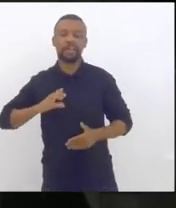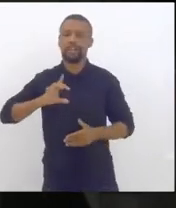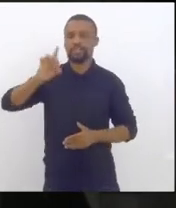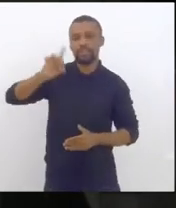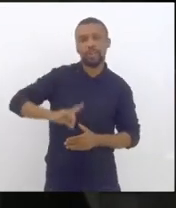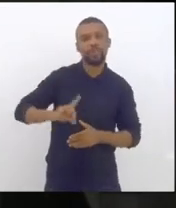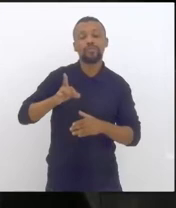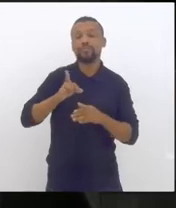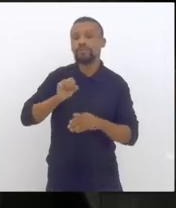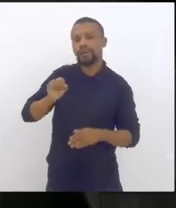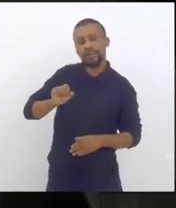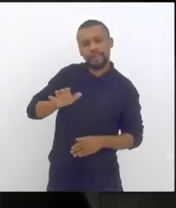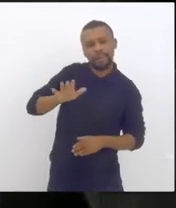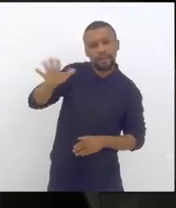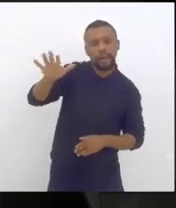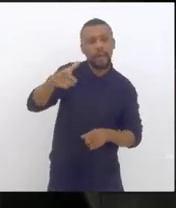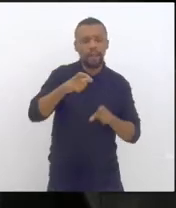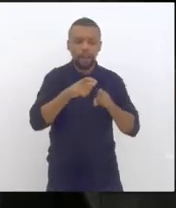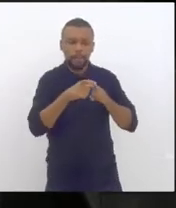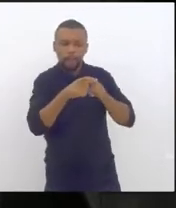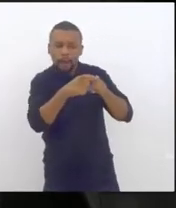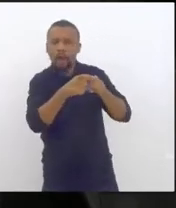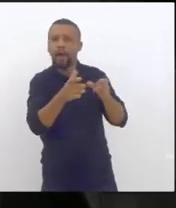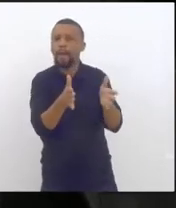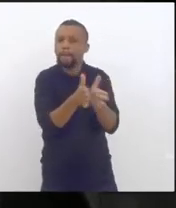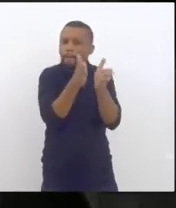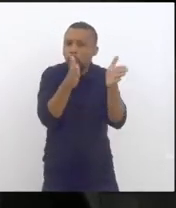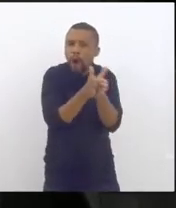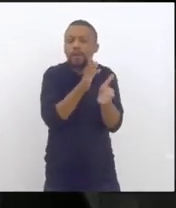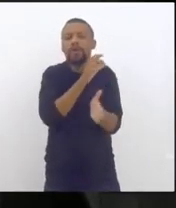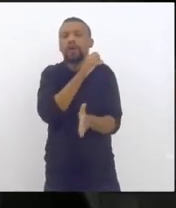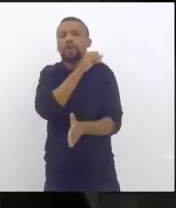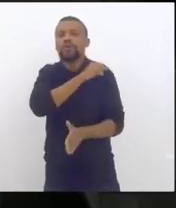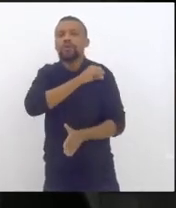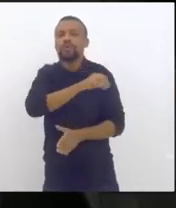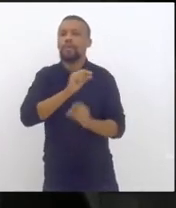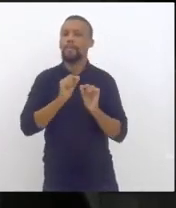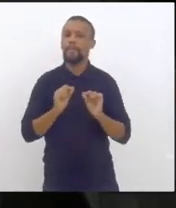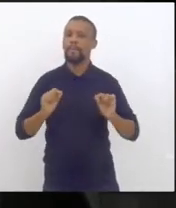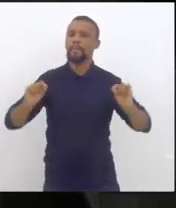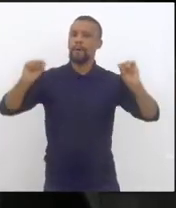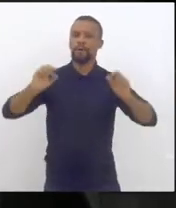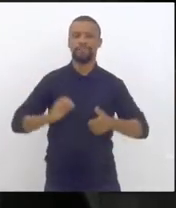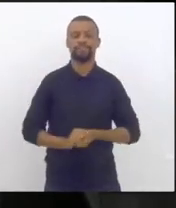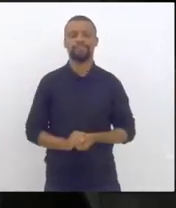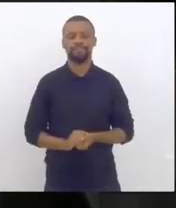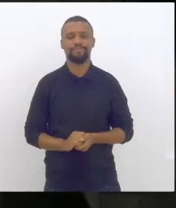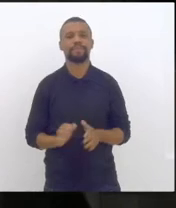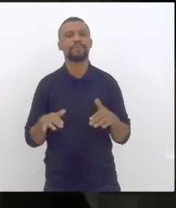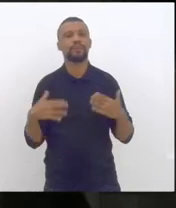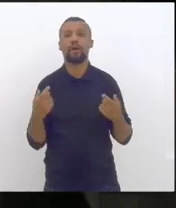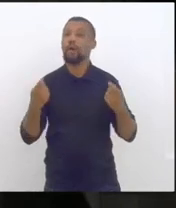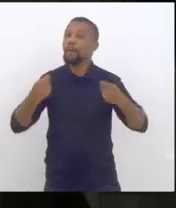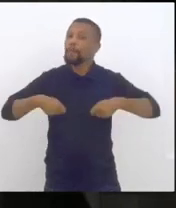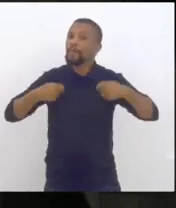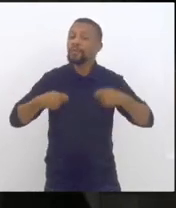territórios de favela e demais áreas populares do Rio de Janeiro eu não preciso